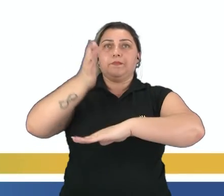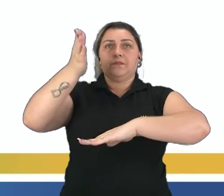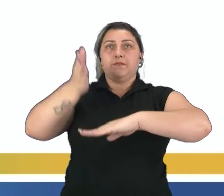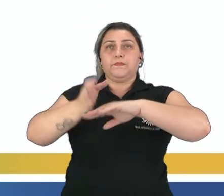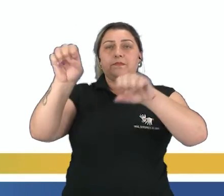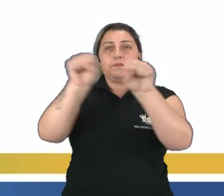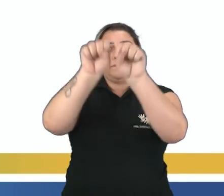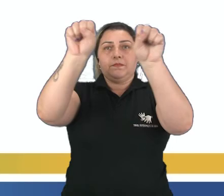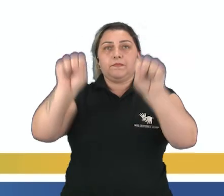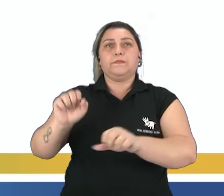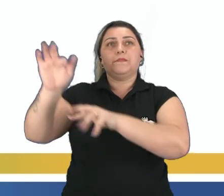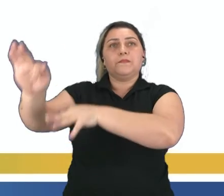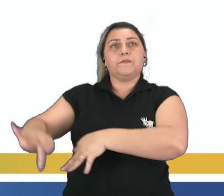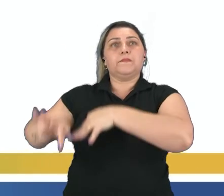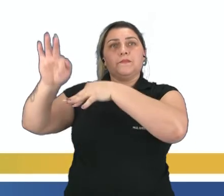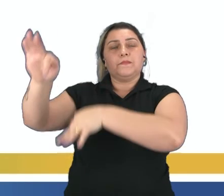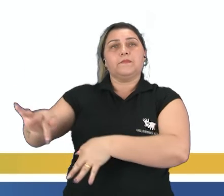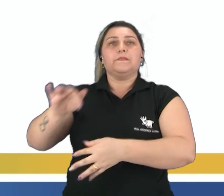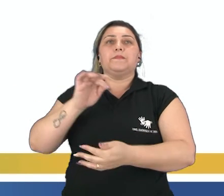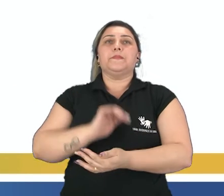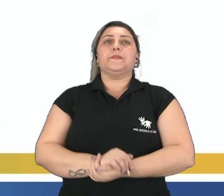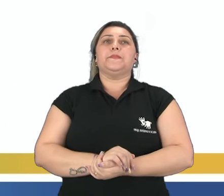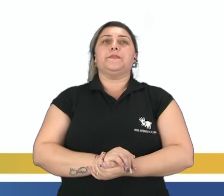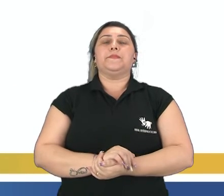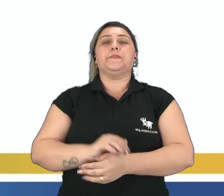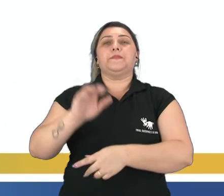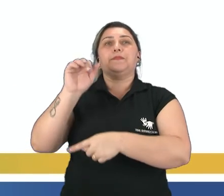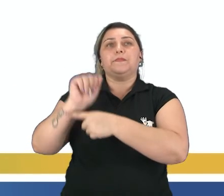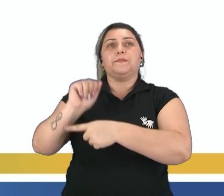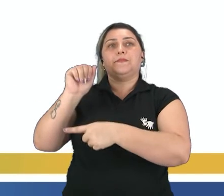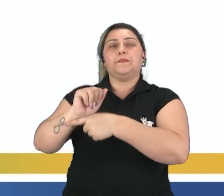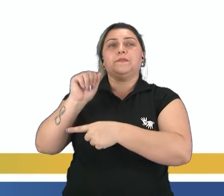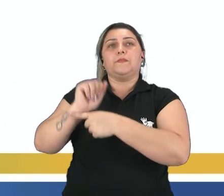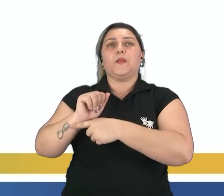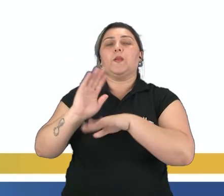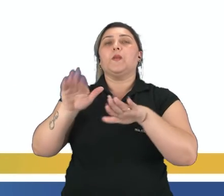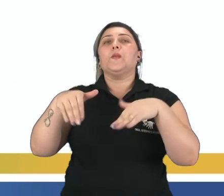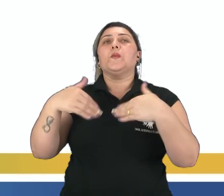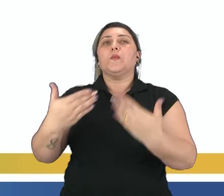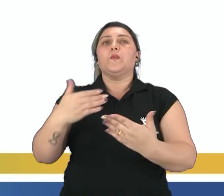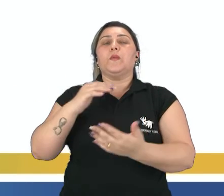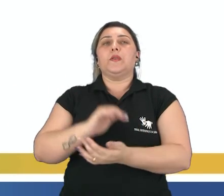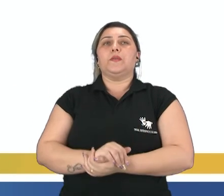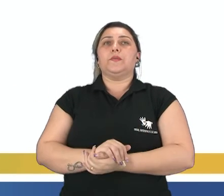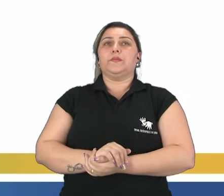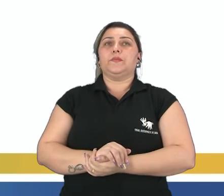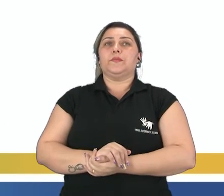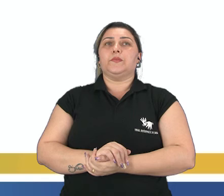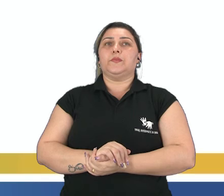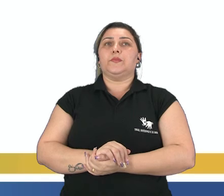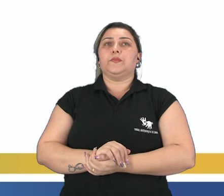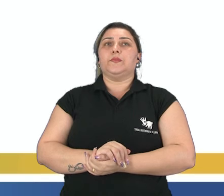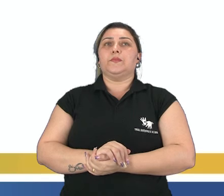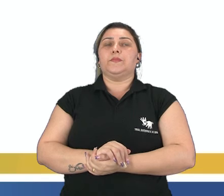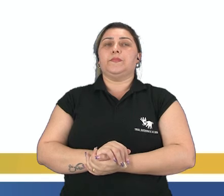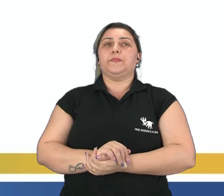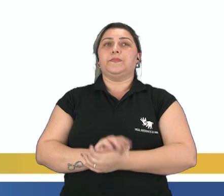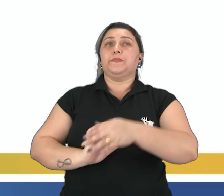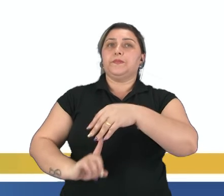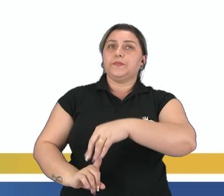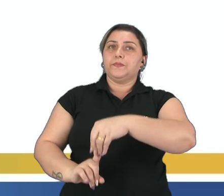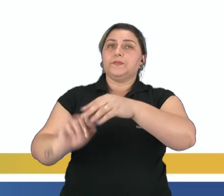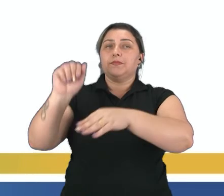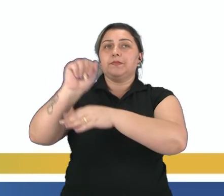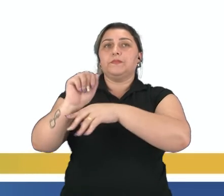principal diferença do Estado moderno para o sistema feudal então, qual é a principal diferença do Estado moderno para o sistema